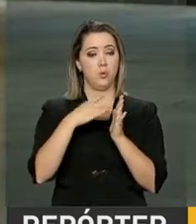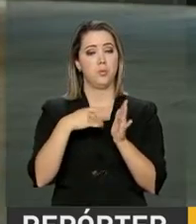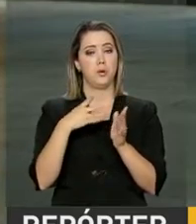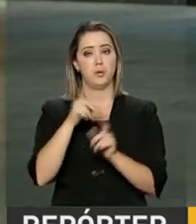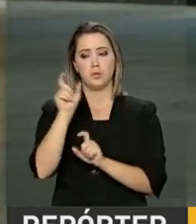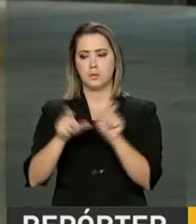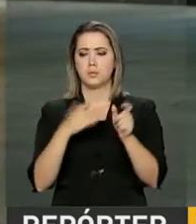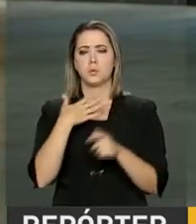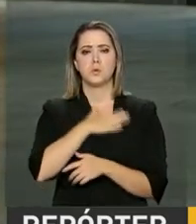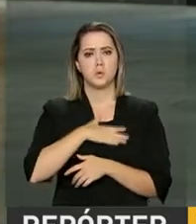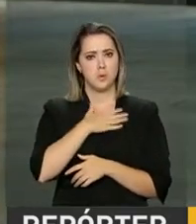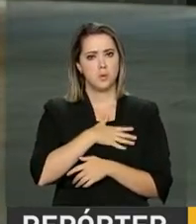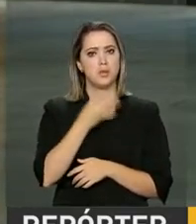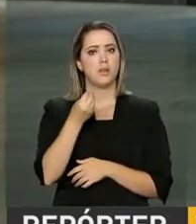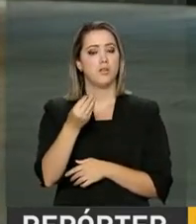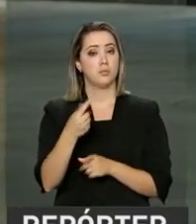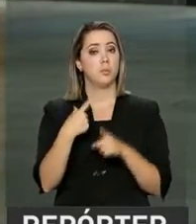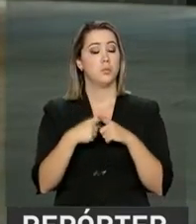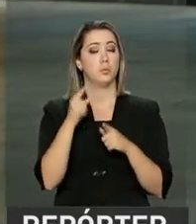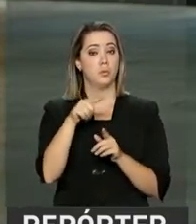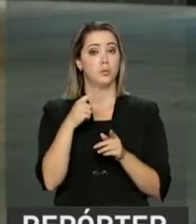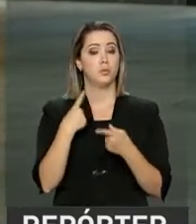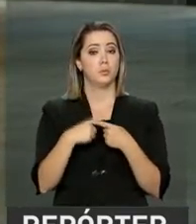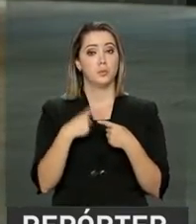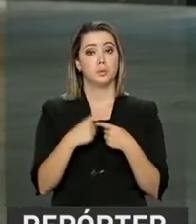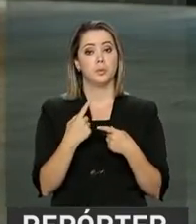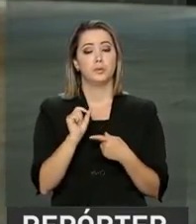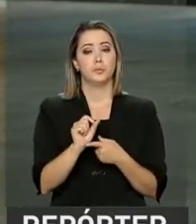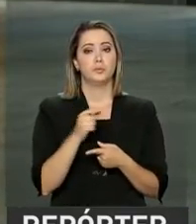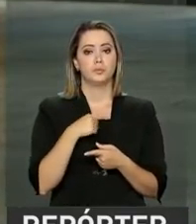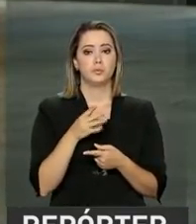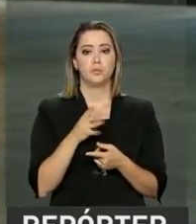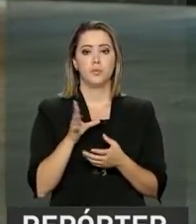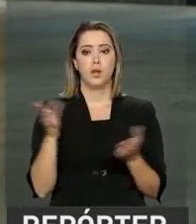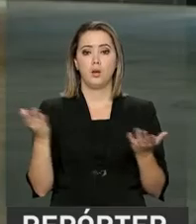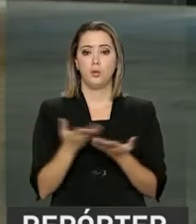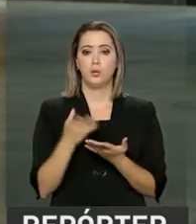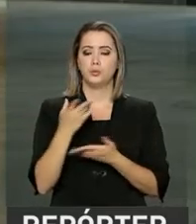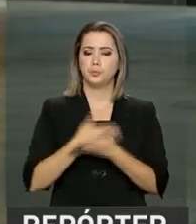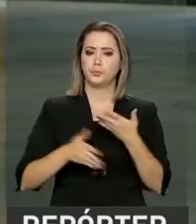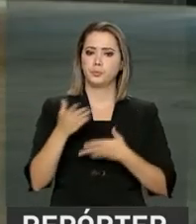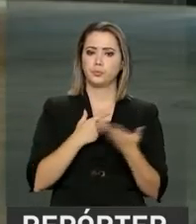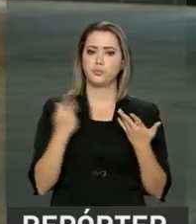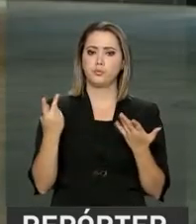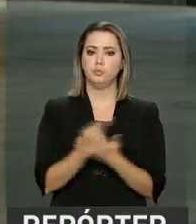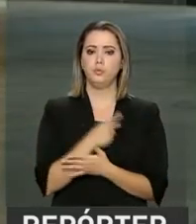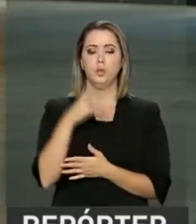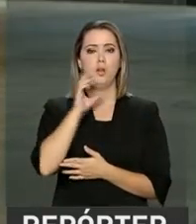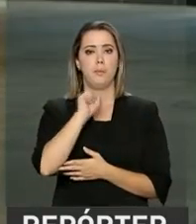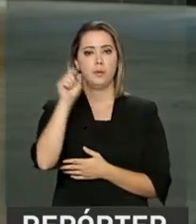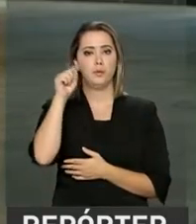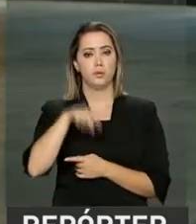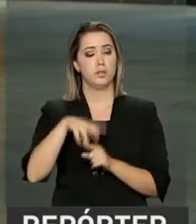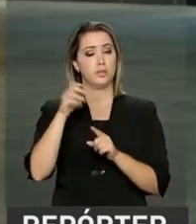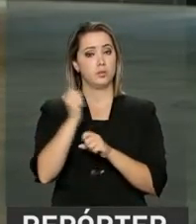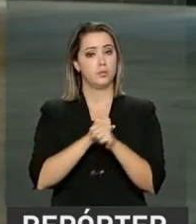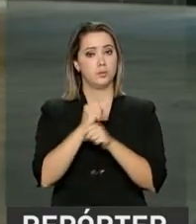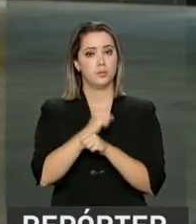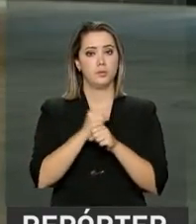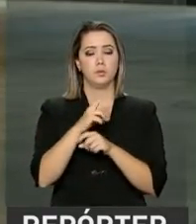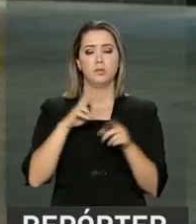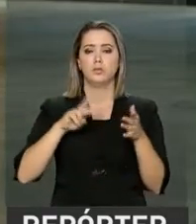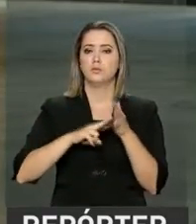dos investidores brasileiros. Uma demonstração disso é este volume de negócios registrado em abril deste ano, que